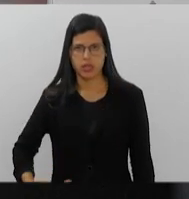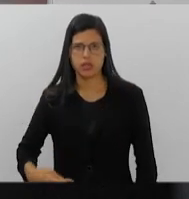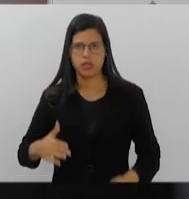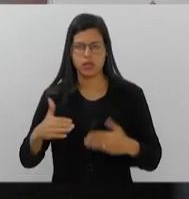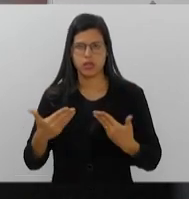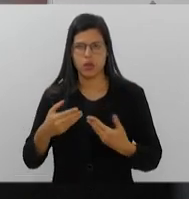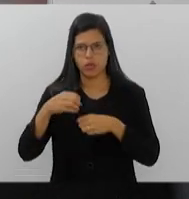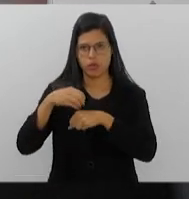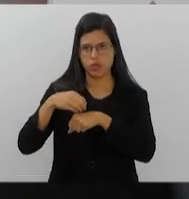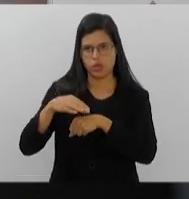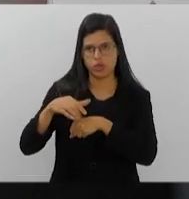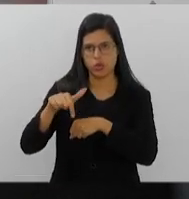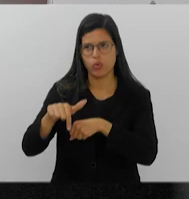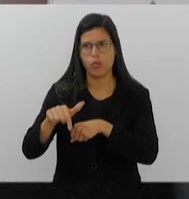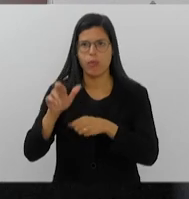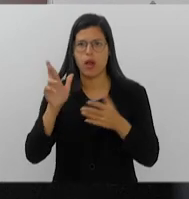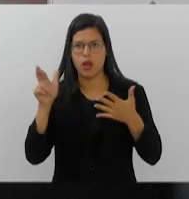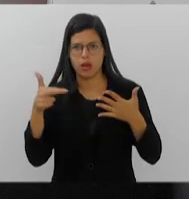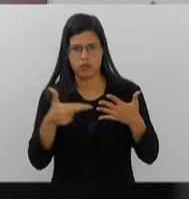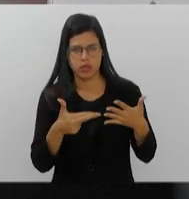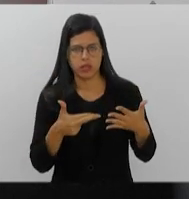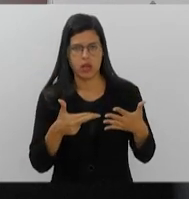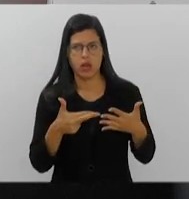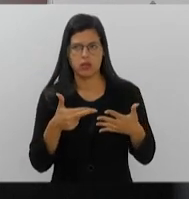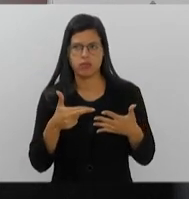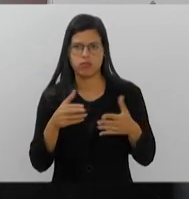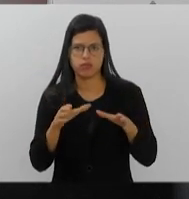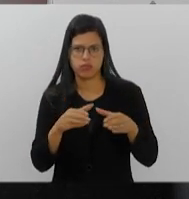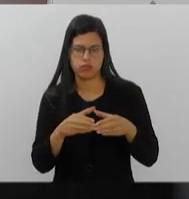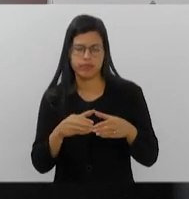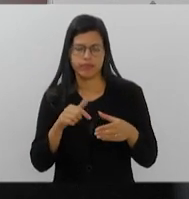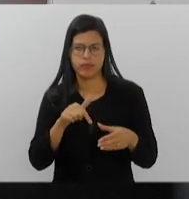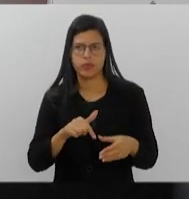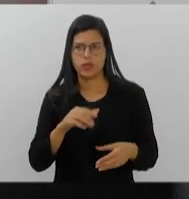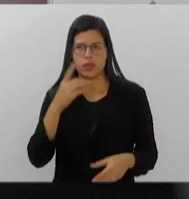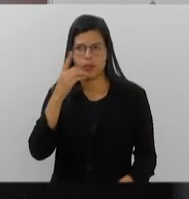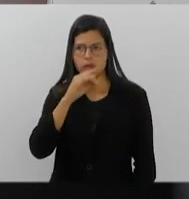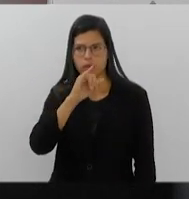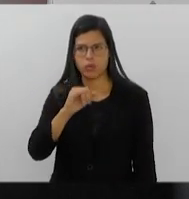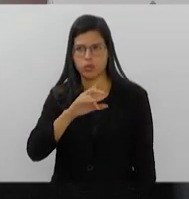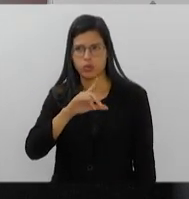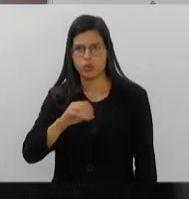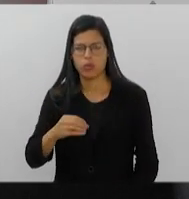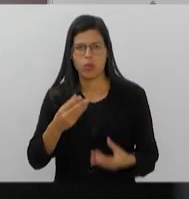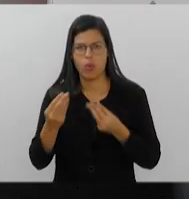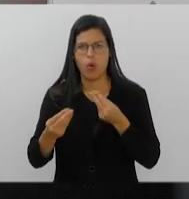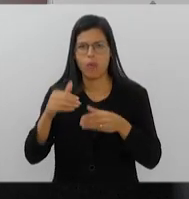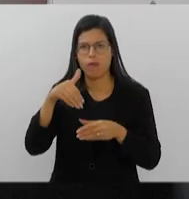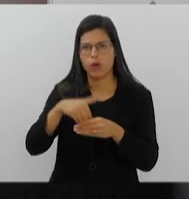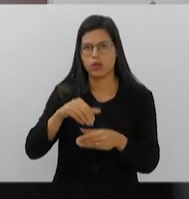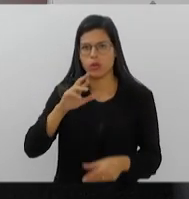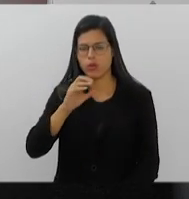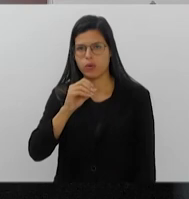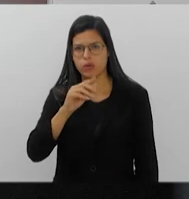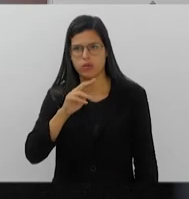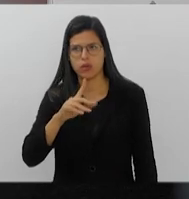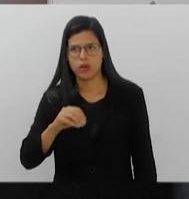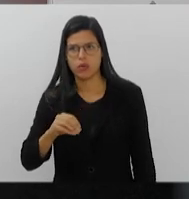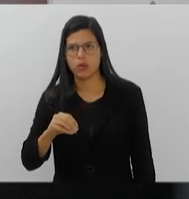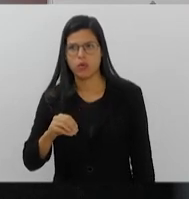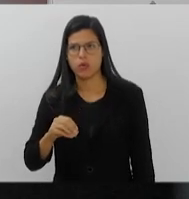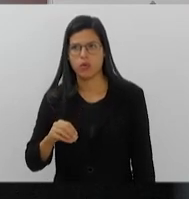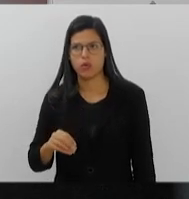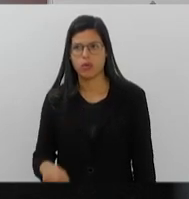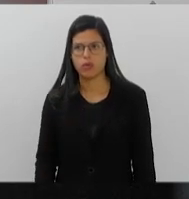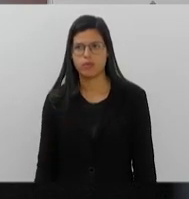indico para o cargo de relator da comissão o deputado Júlio Rocha. Como vota, deputado Rodrigo Amorim? Deputado Júlio Rocha?